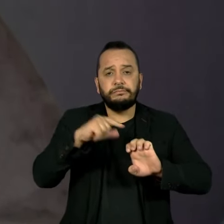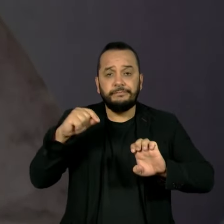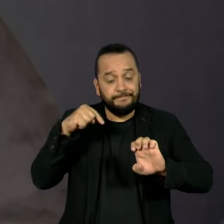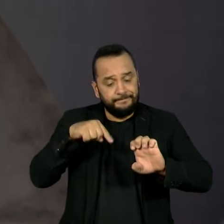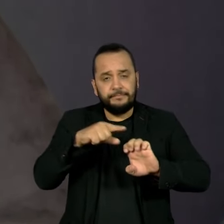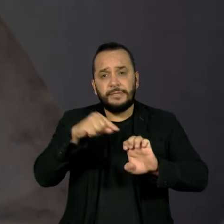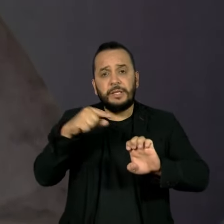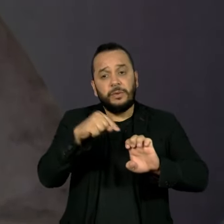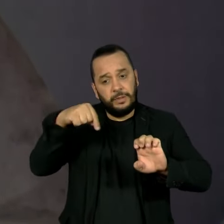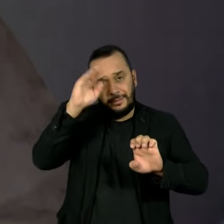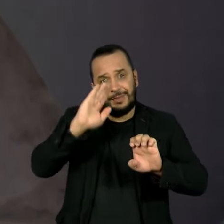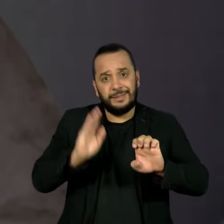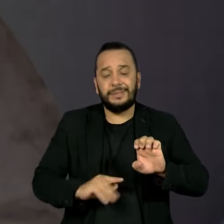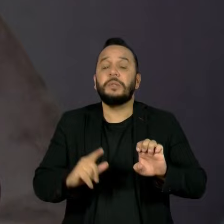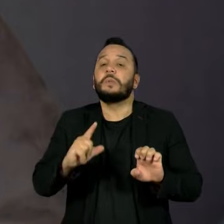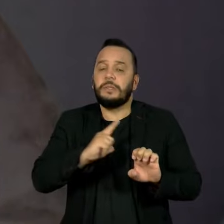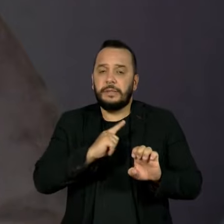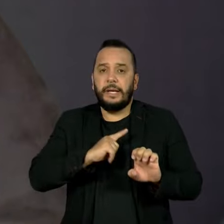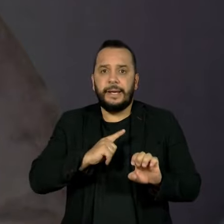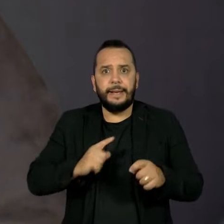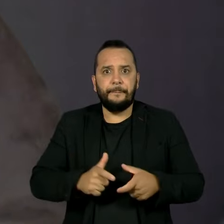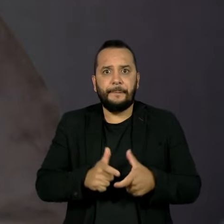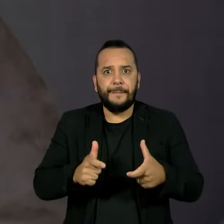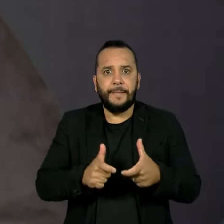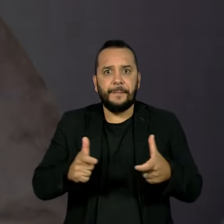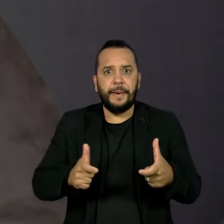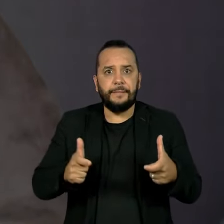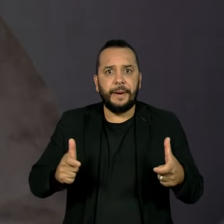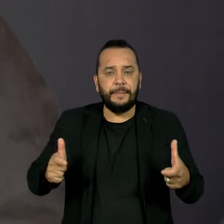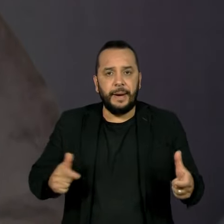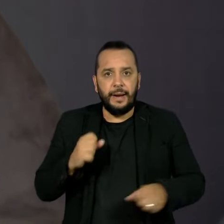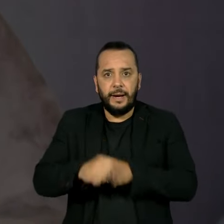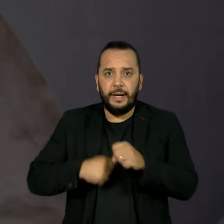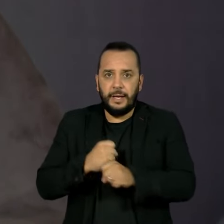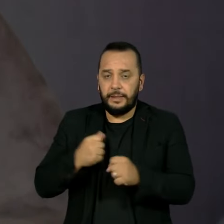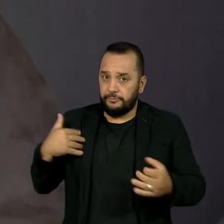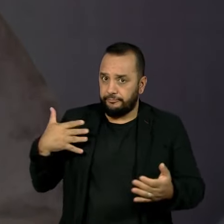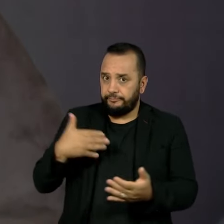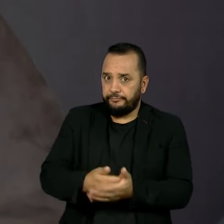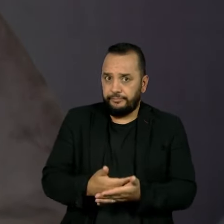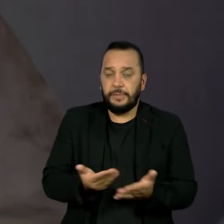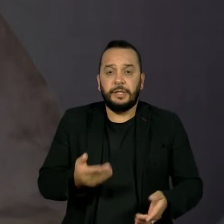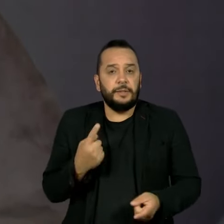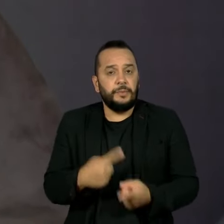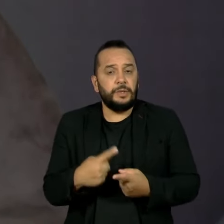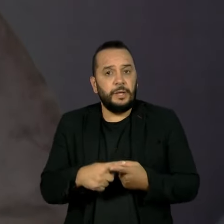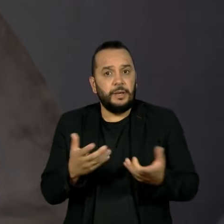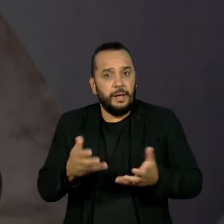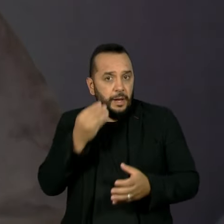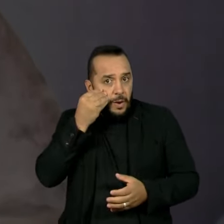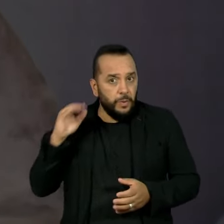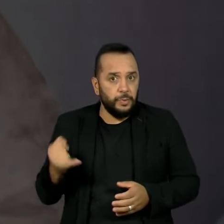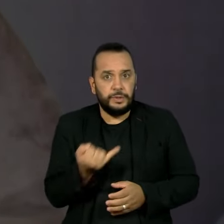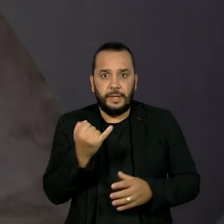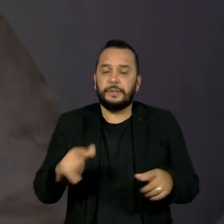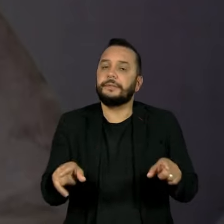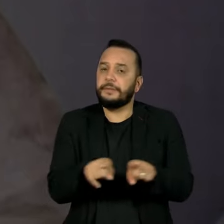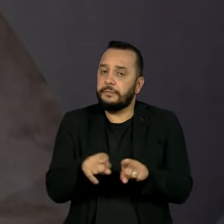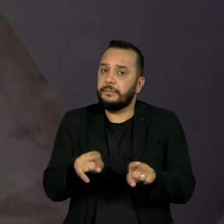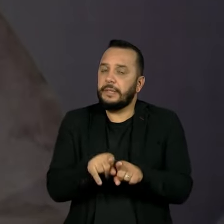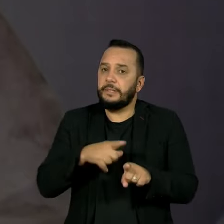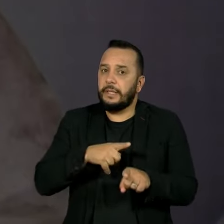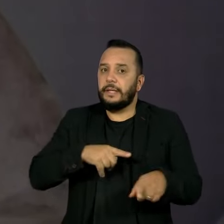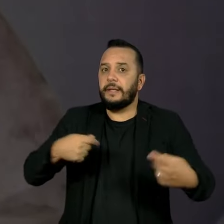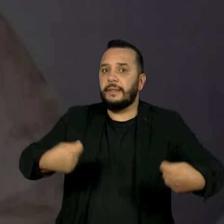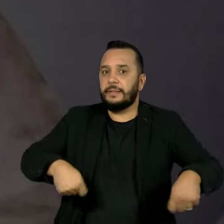empreendedoras no país cresceu de forma acelerada nos últimos anos, seja pela busca de mais oportunidade, seja por